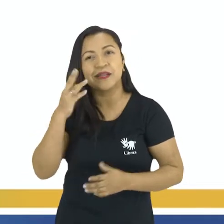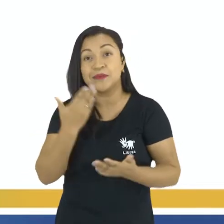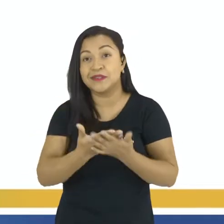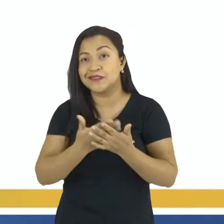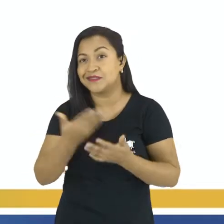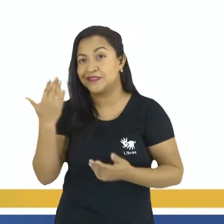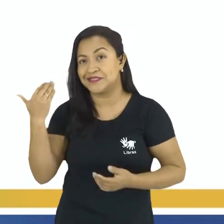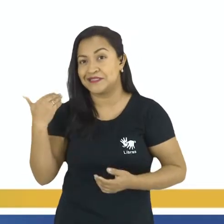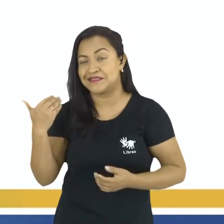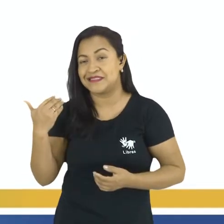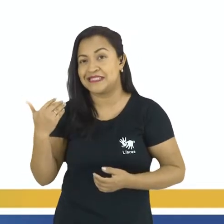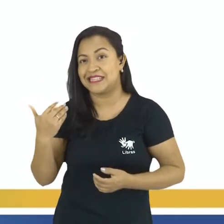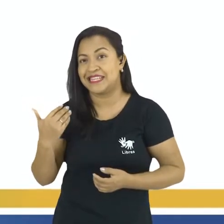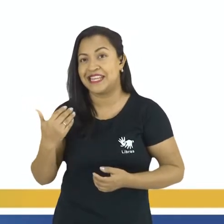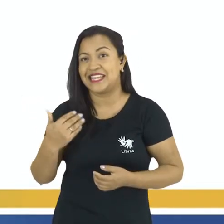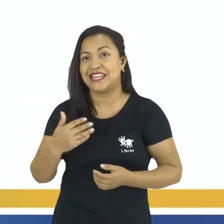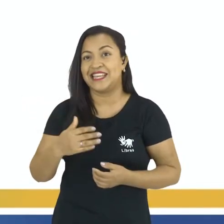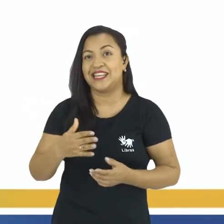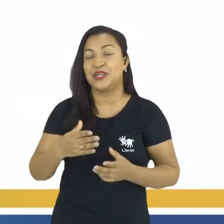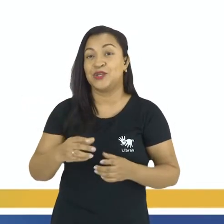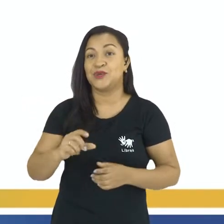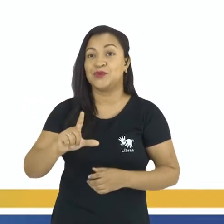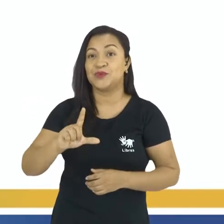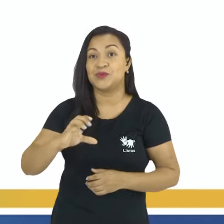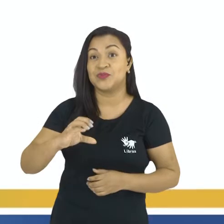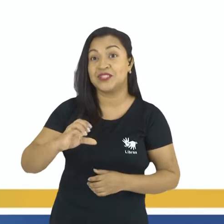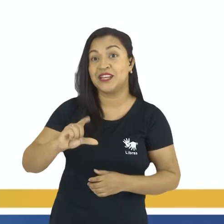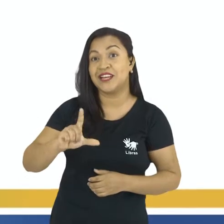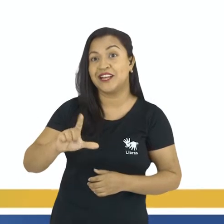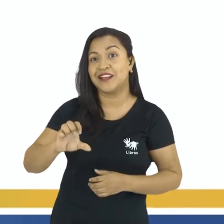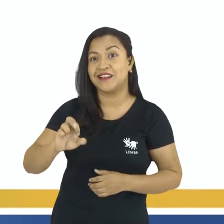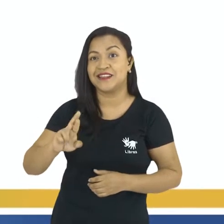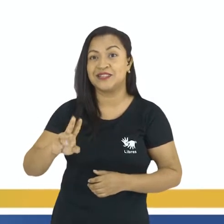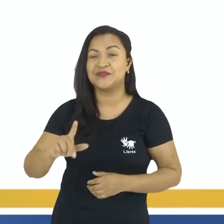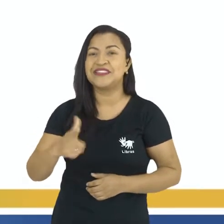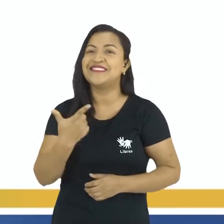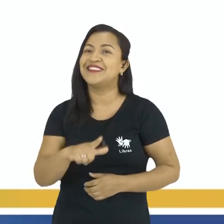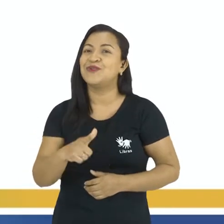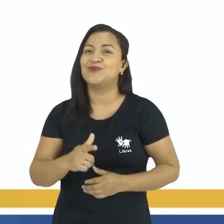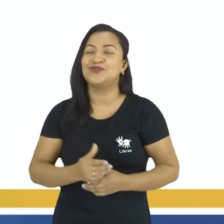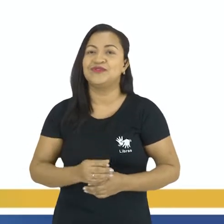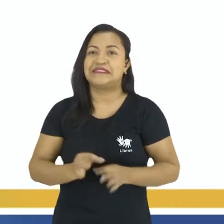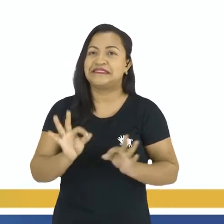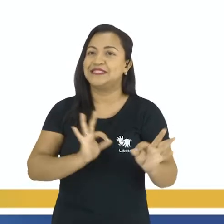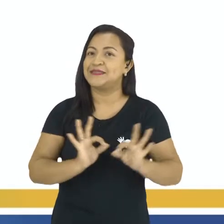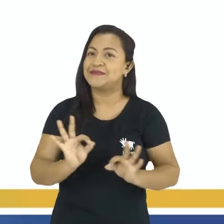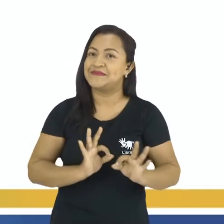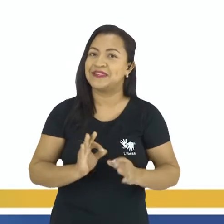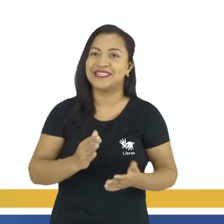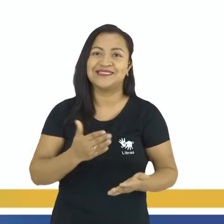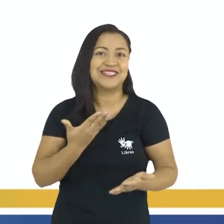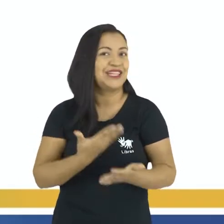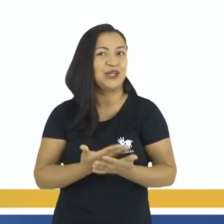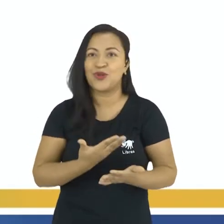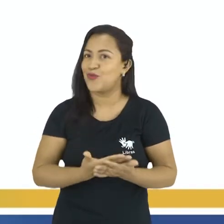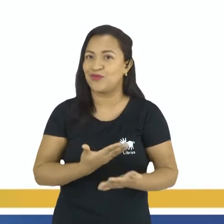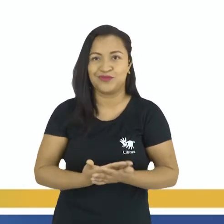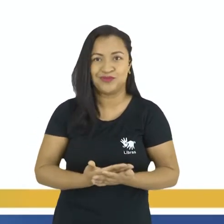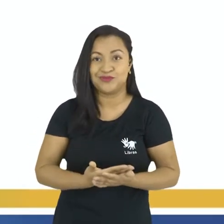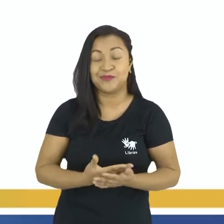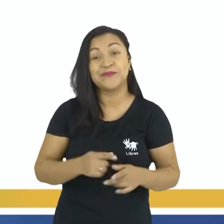o despreparo dos clérigos? Lembram? Dos padres, sacerdotes, havia um despreparo. Pois